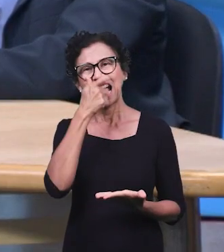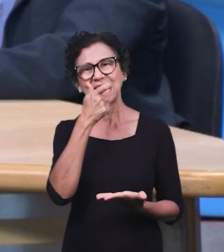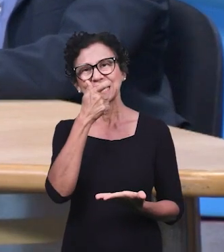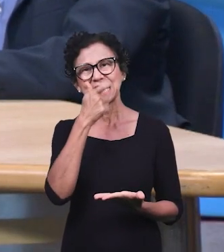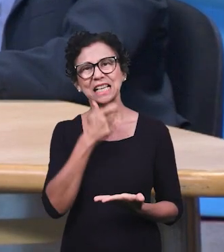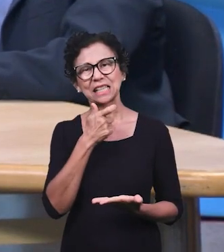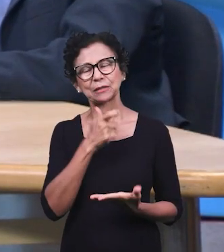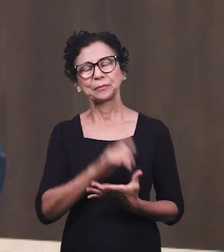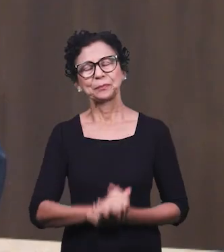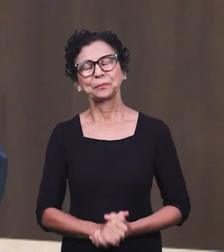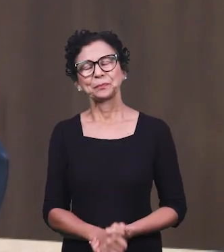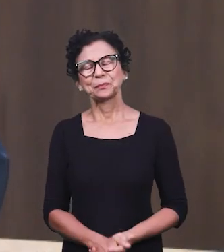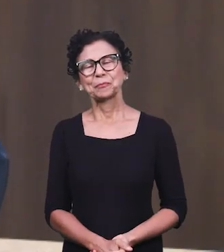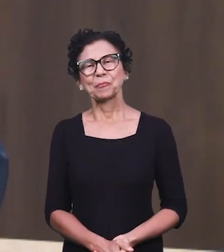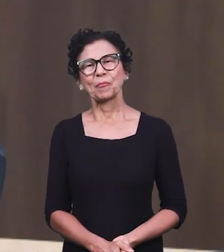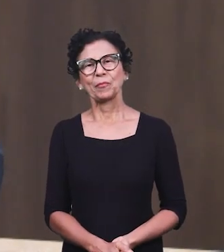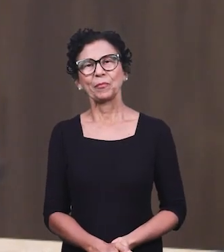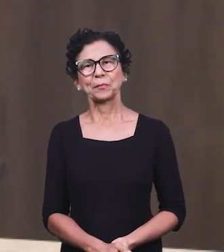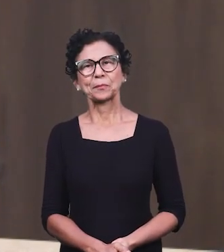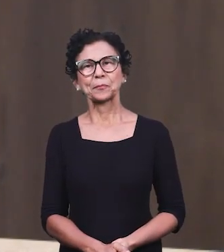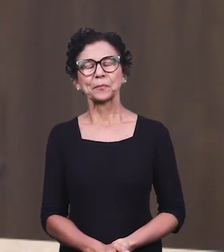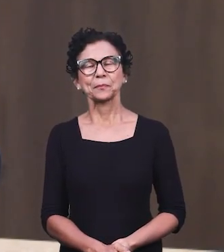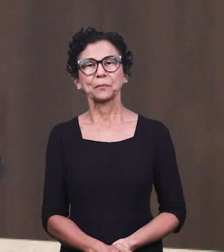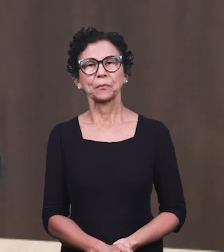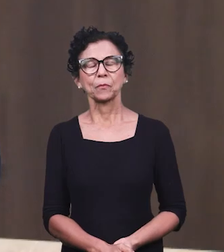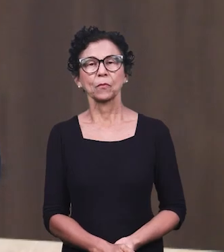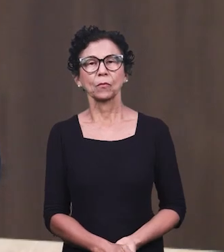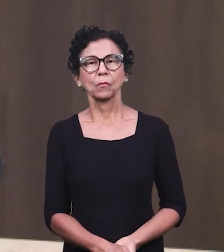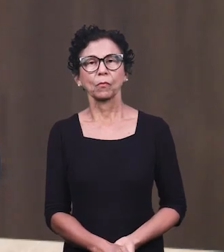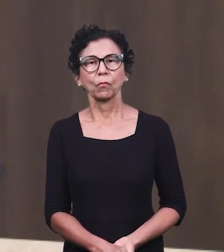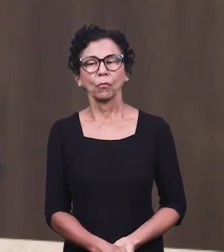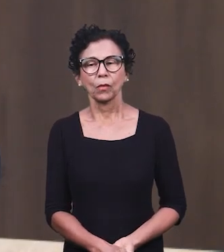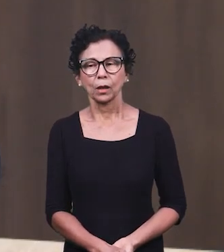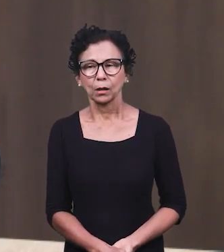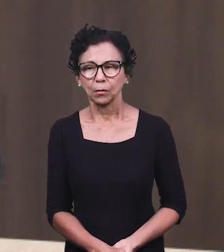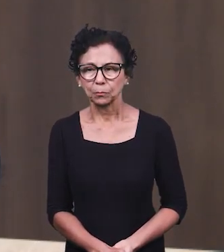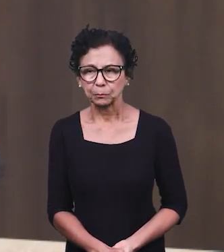Perfeito. Doutor João, nós estamos caminhando para o final do programa.